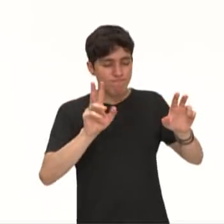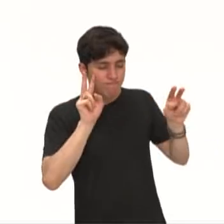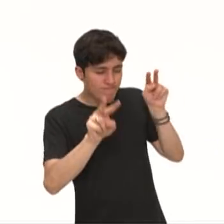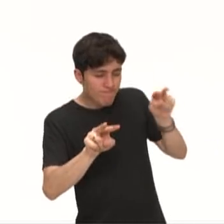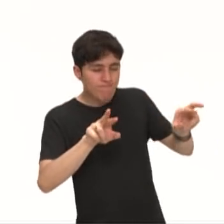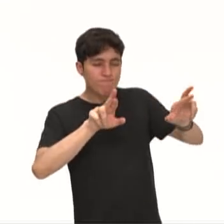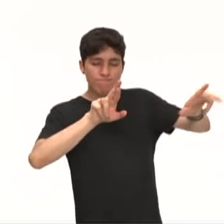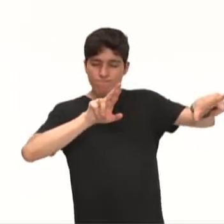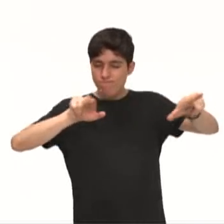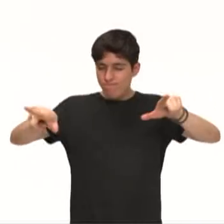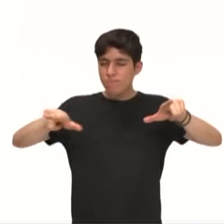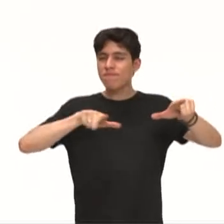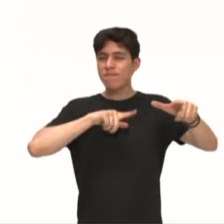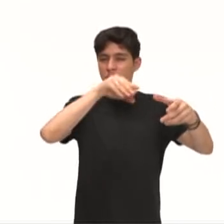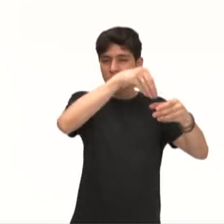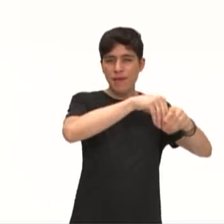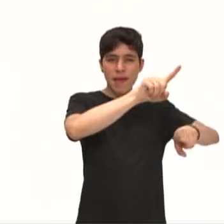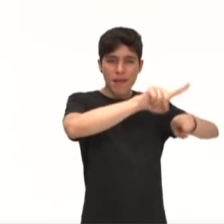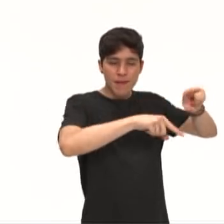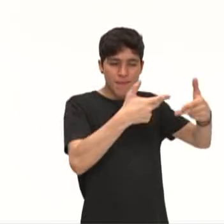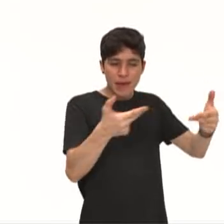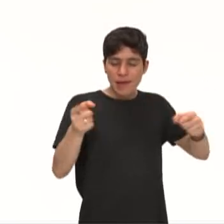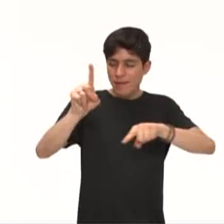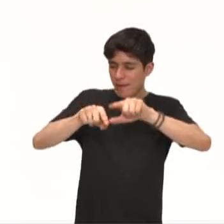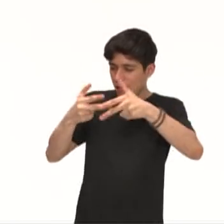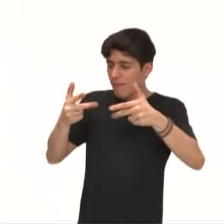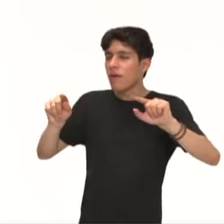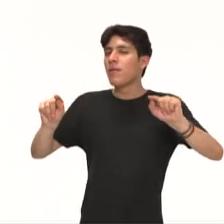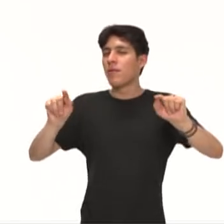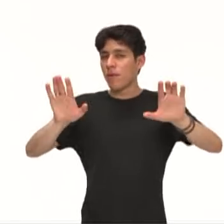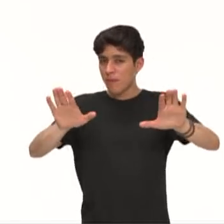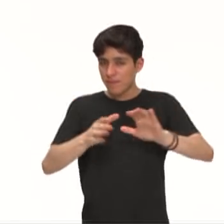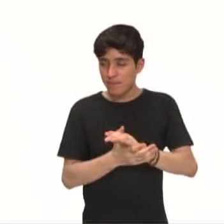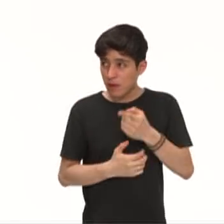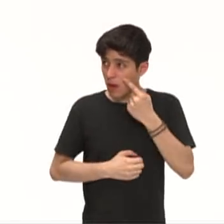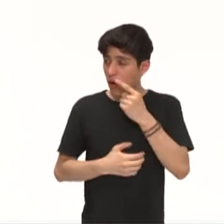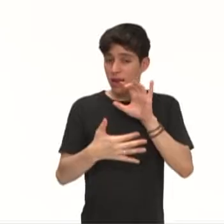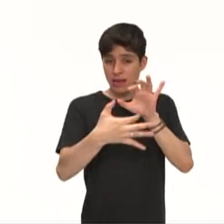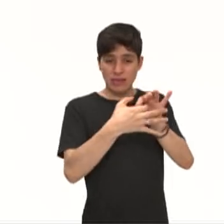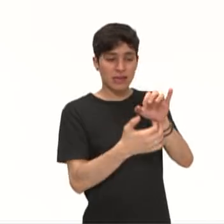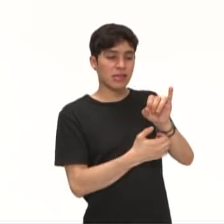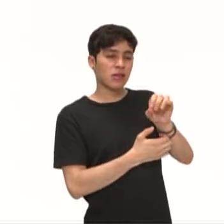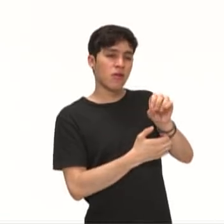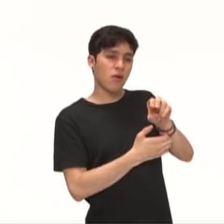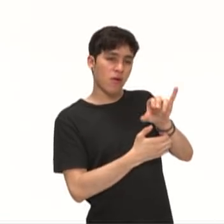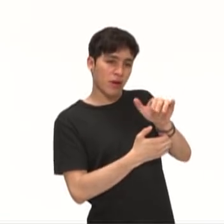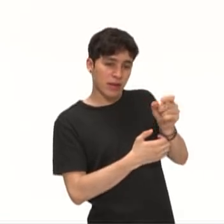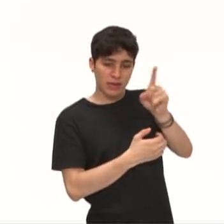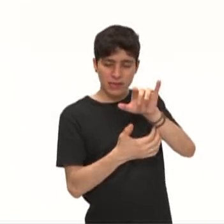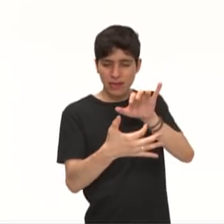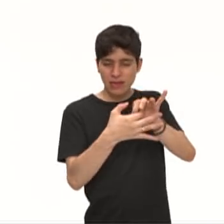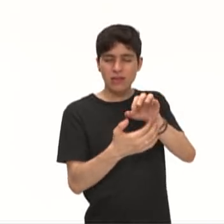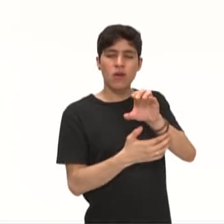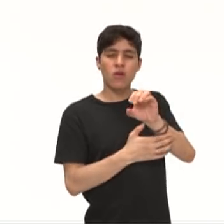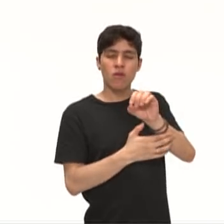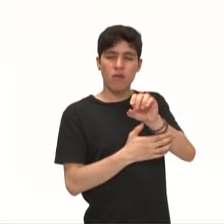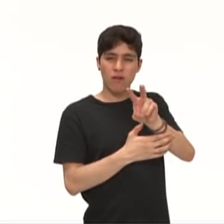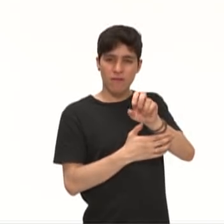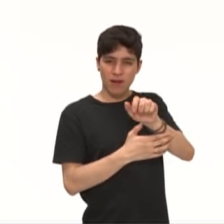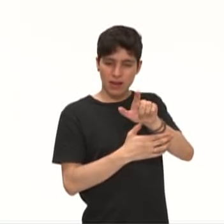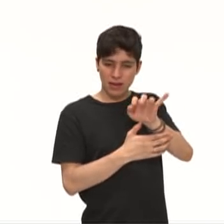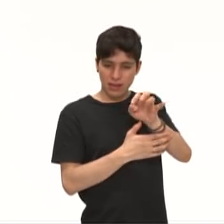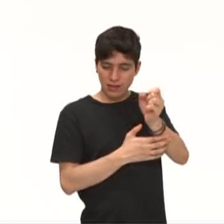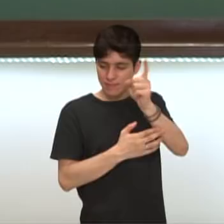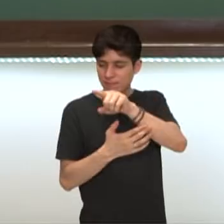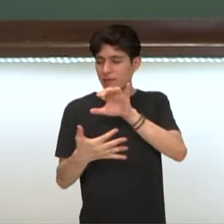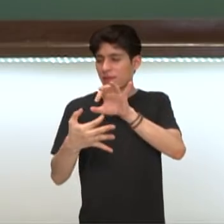químicas existentes entre os elementos. E aí a gente vai ter os seguintes tipos: ligações iônicas, ligações covalentes e ligações metálicas,